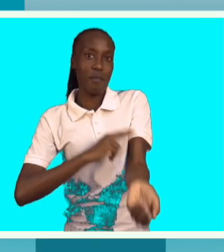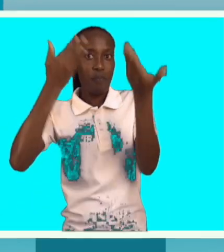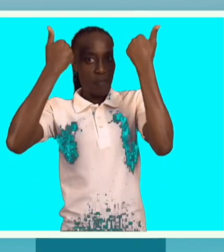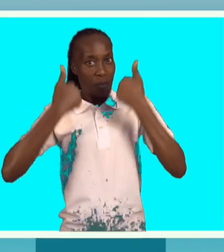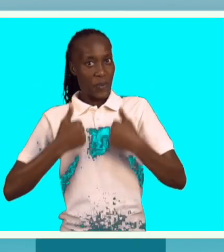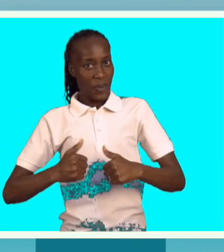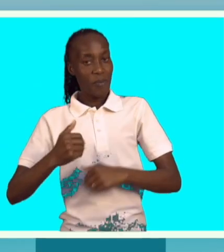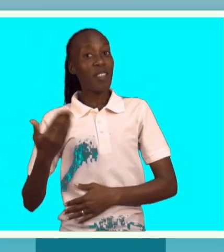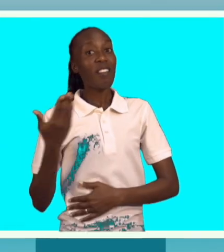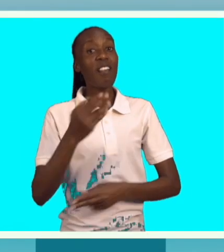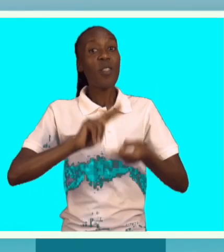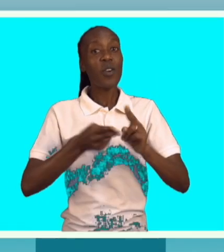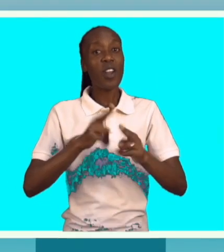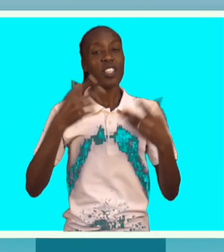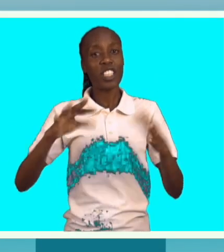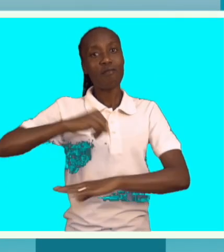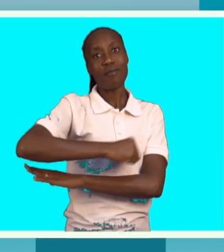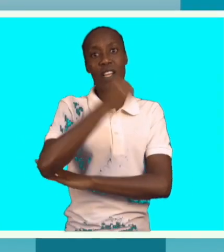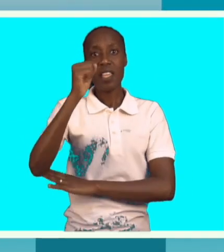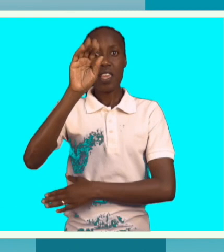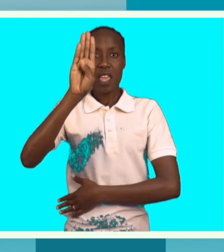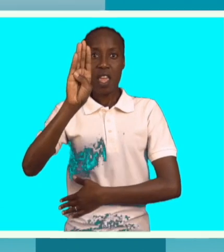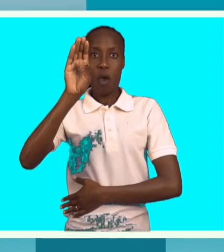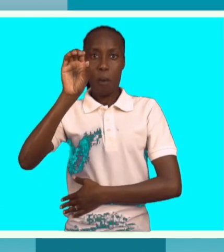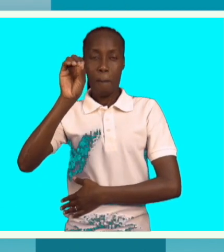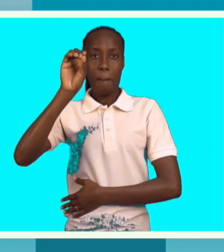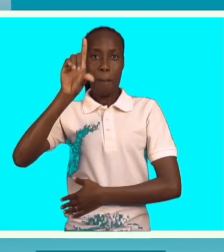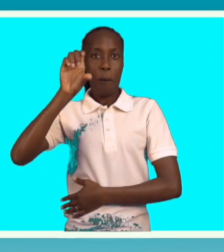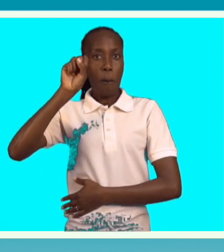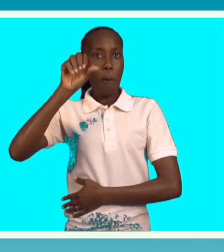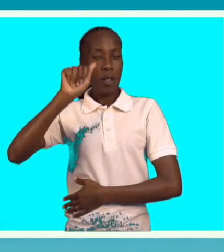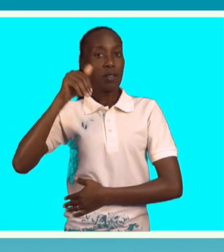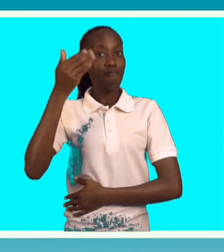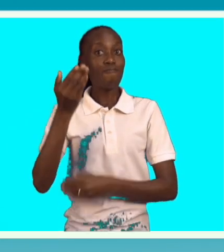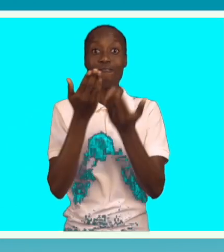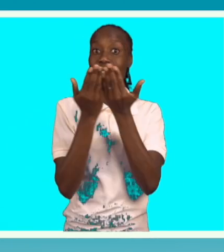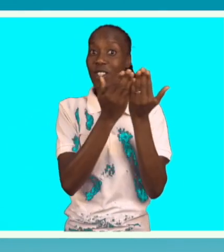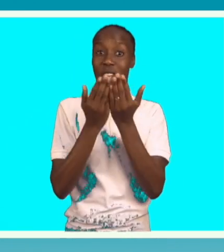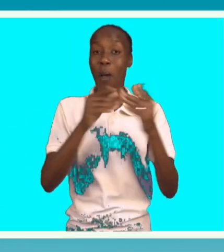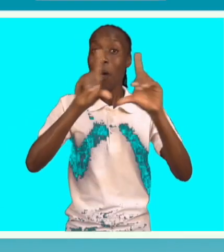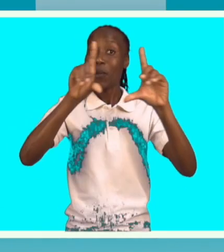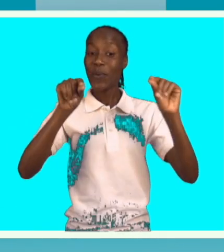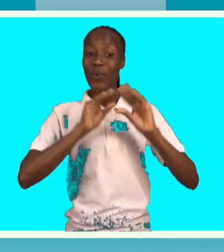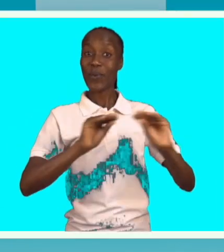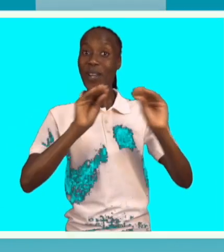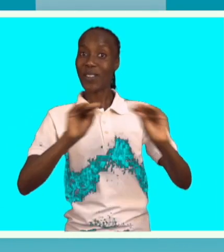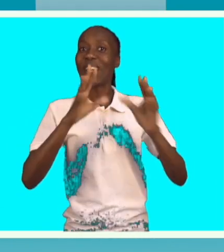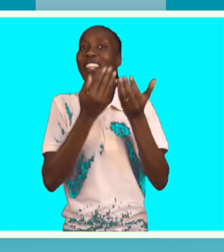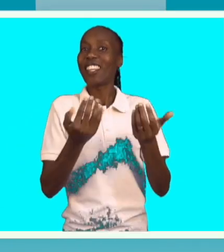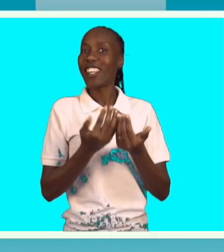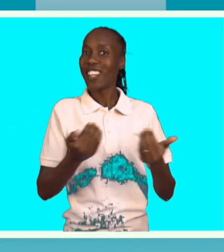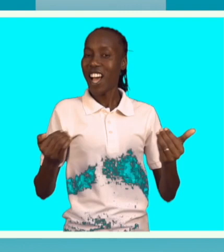E nessas reuniões, acabei ganhando uma bolsa de estudo para a vaga de educadora de infância.